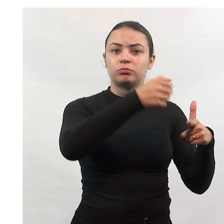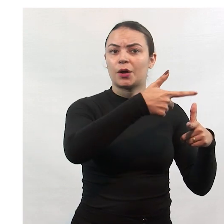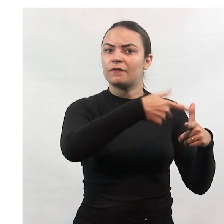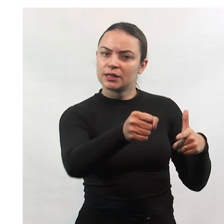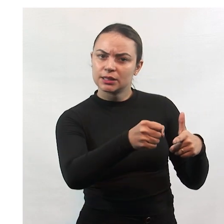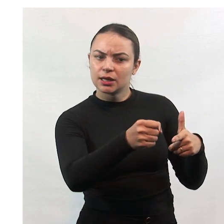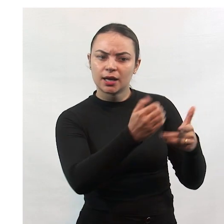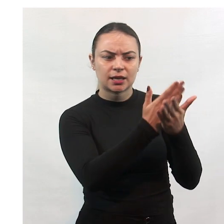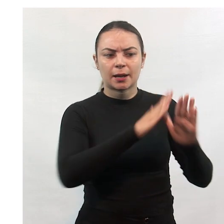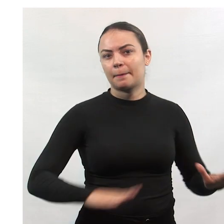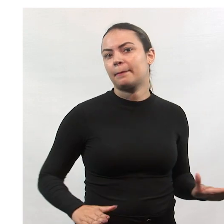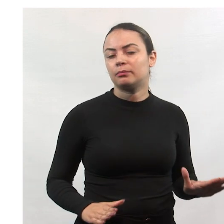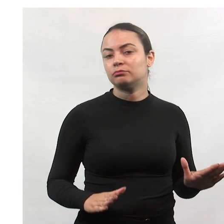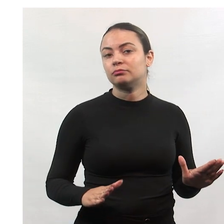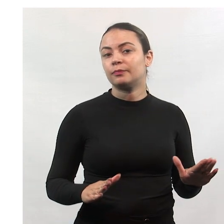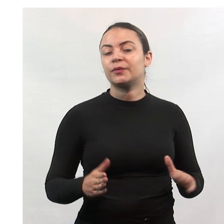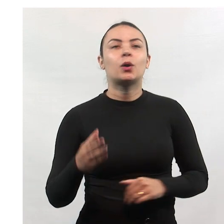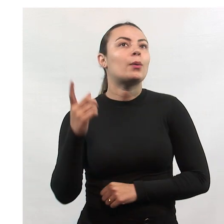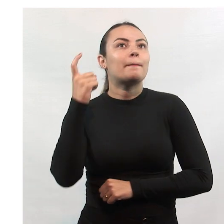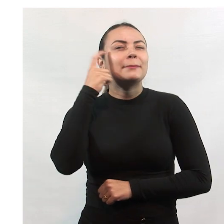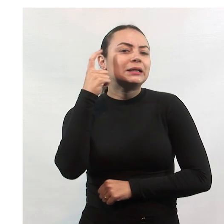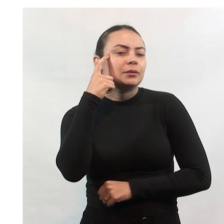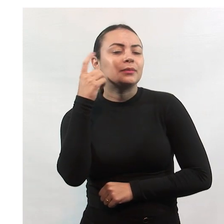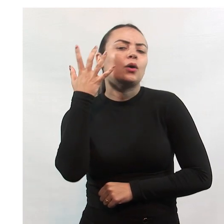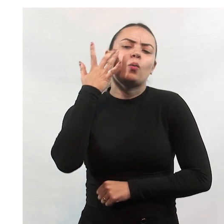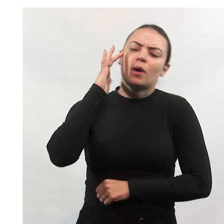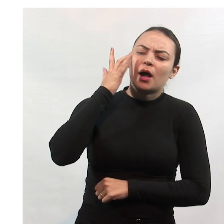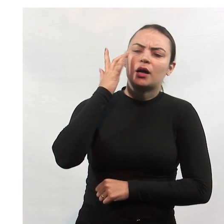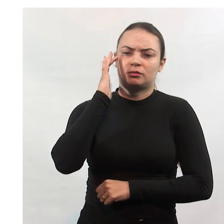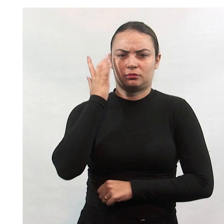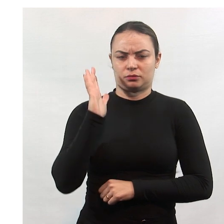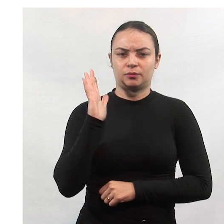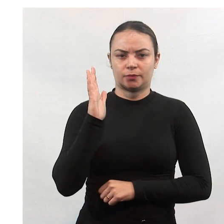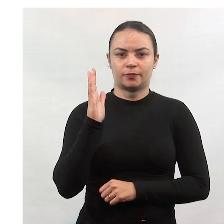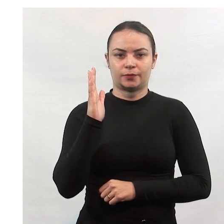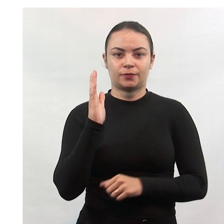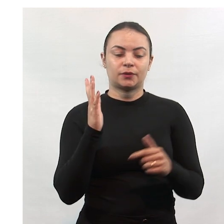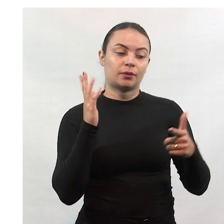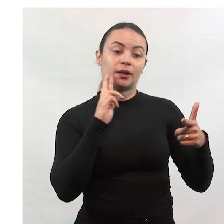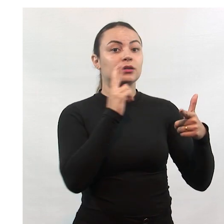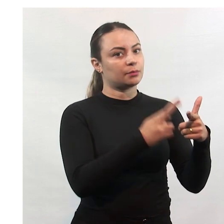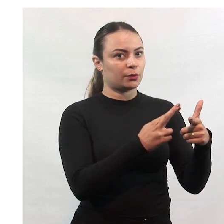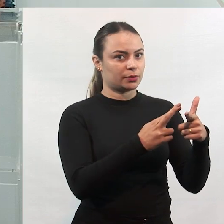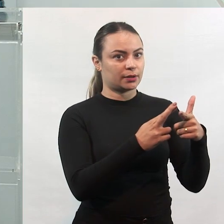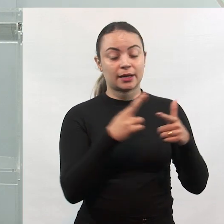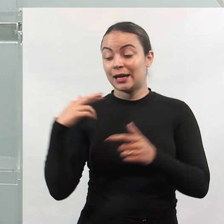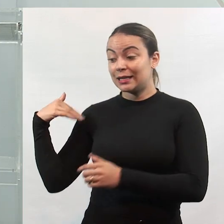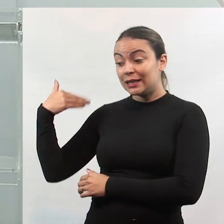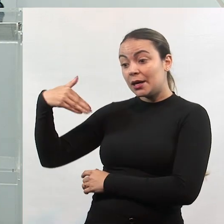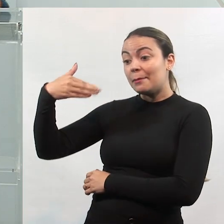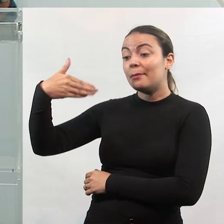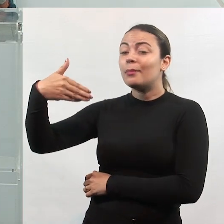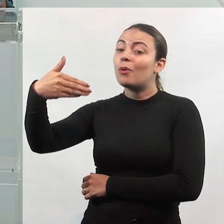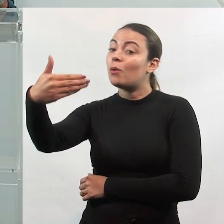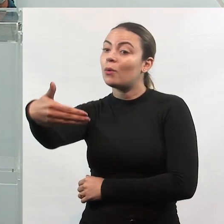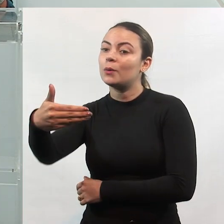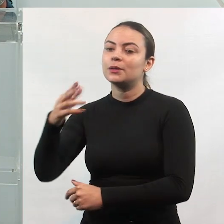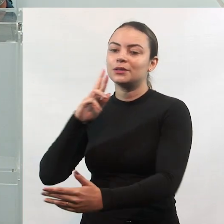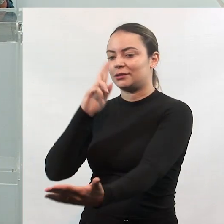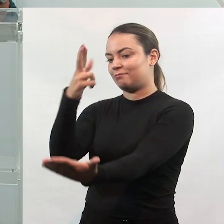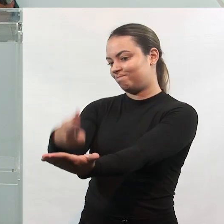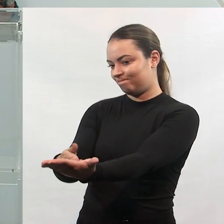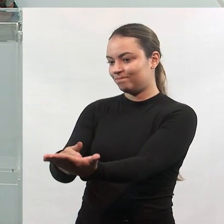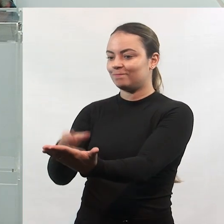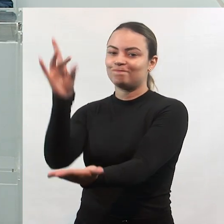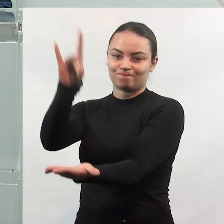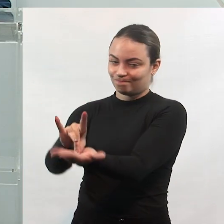Identificada provisoriamente no objeto que você se propõe a estudar. Então, quando eu trago